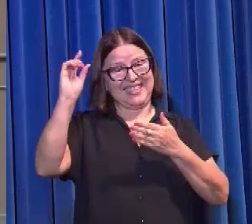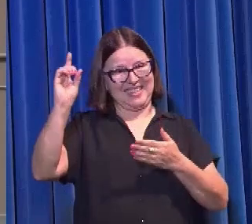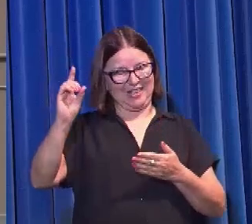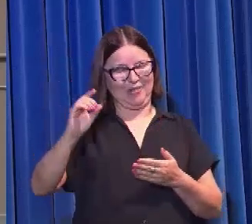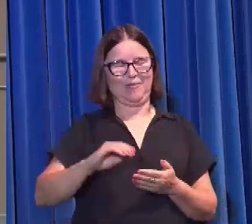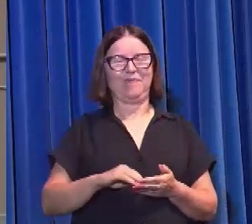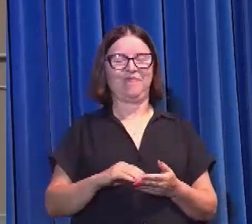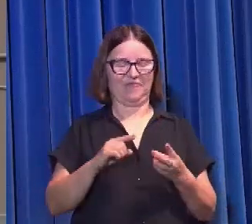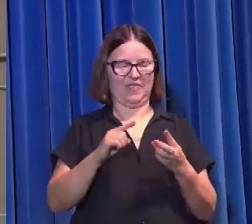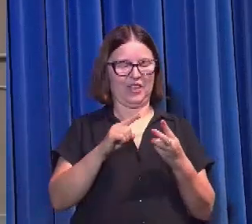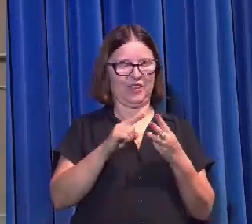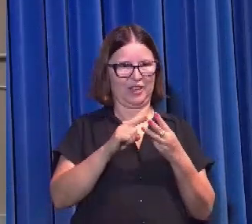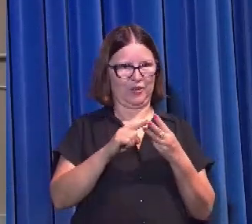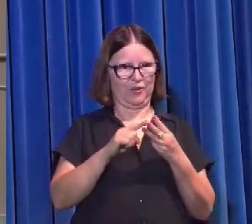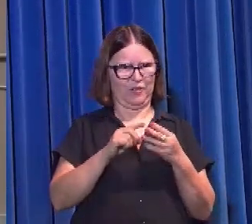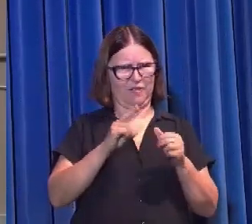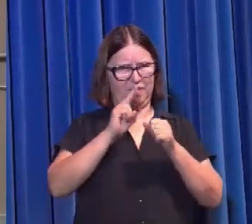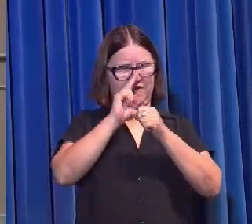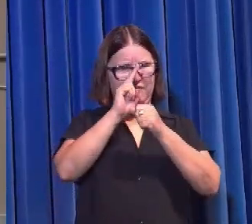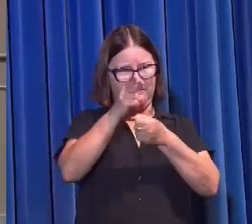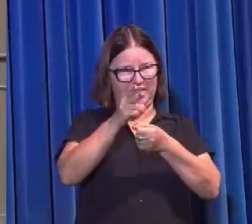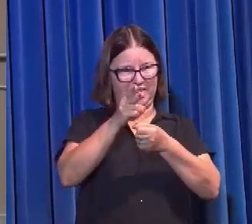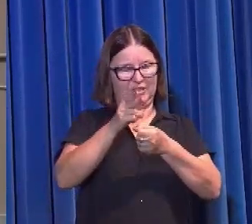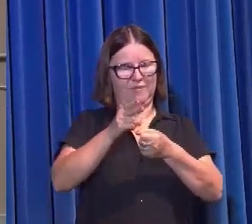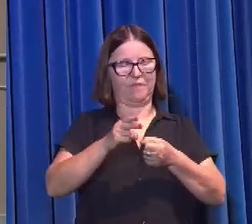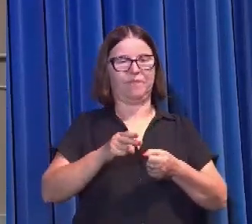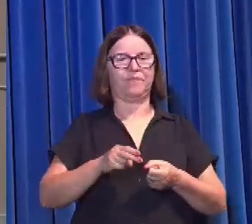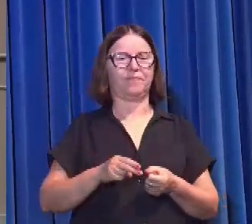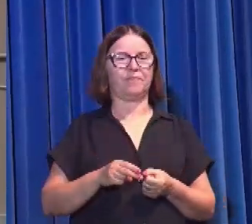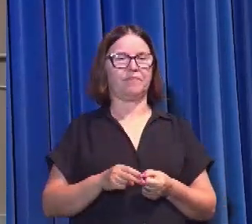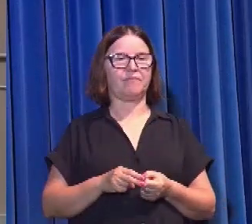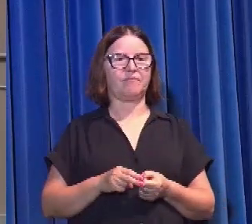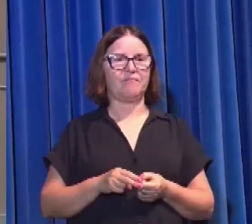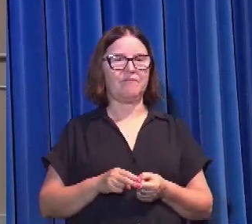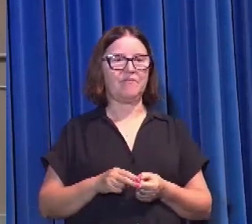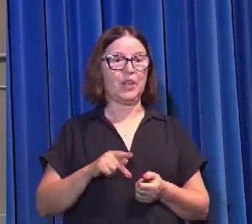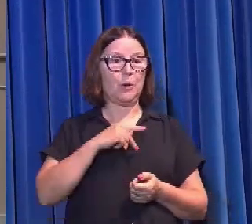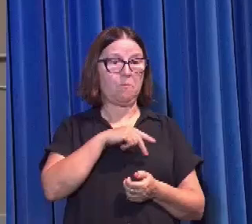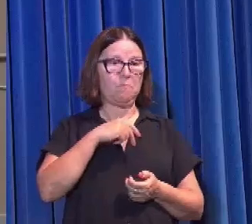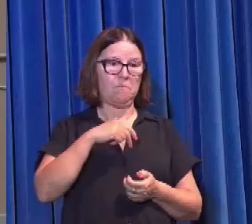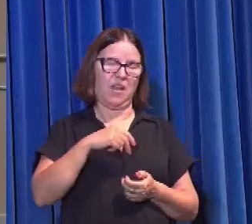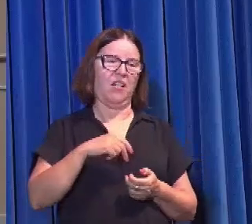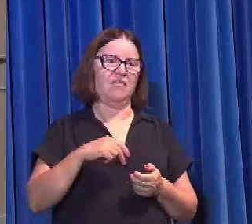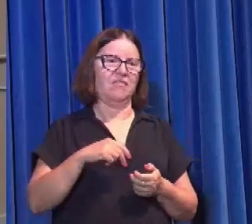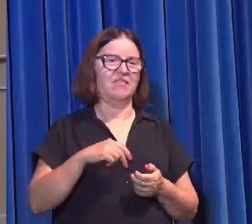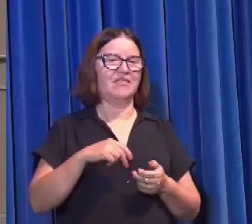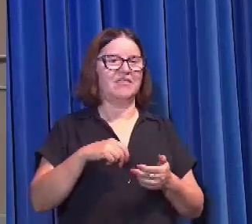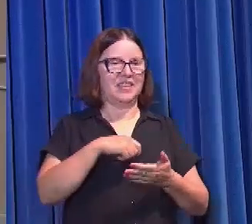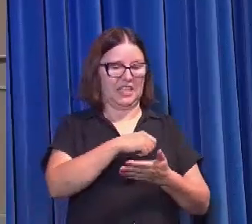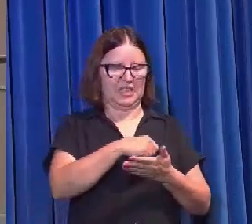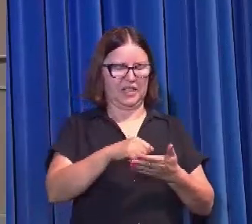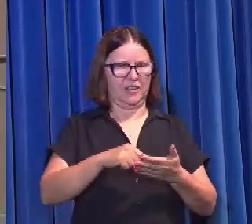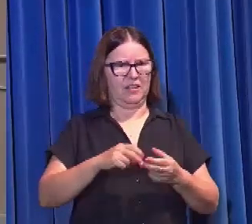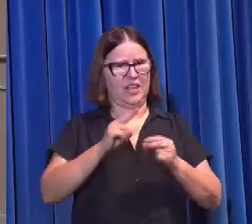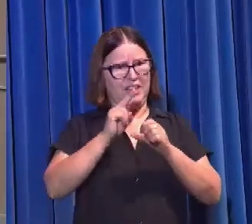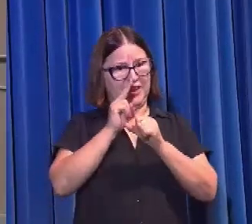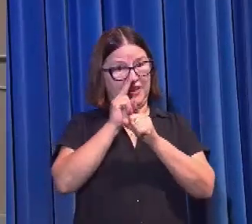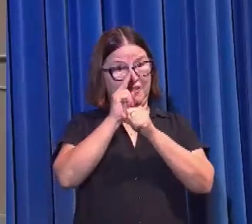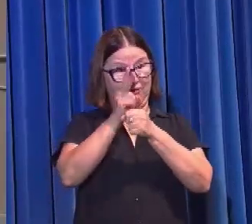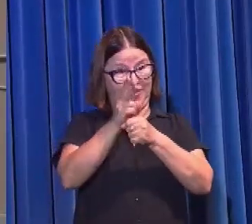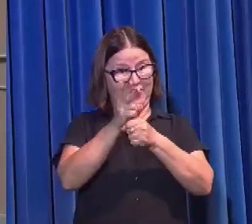Segundo, esforce-se. Esforce-se. Rogo-vos, pois eu, Paulo, o prisioneiro do Senhor.